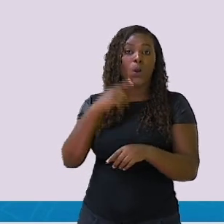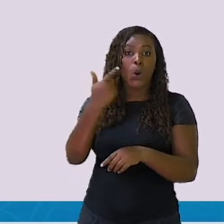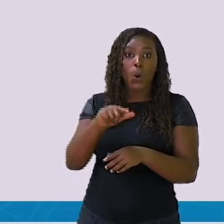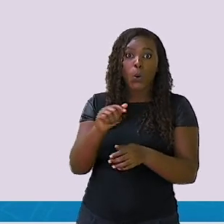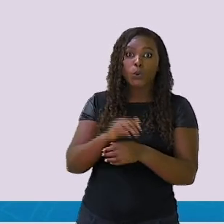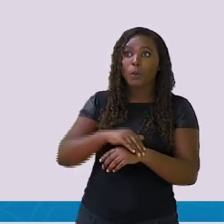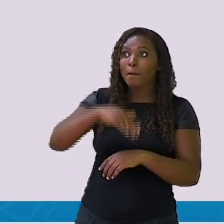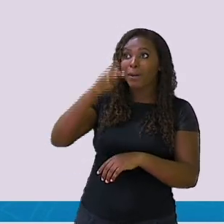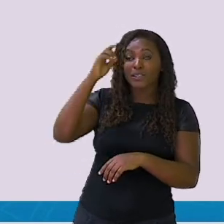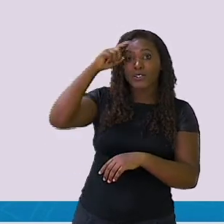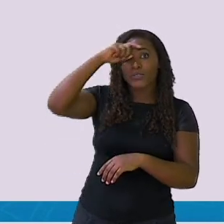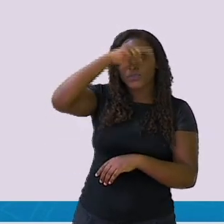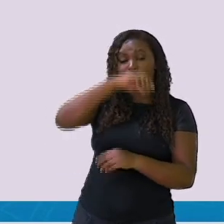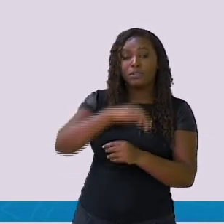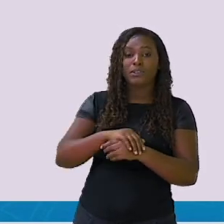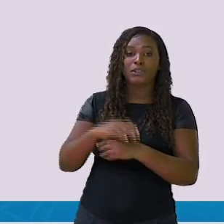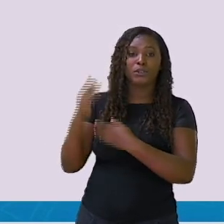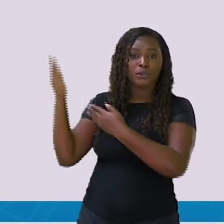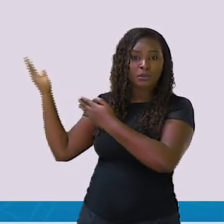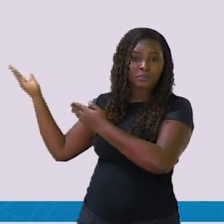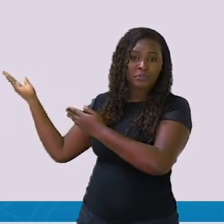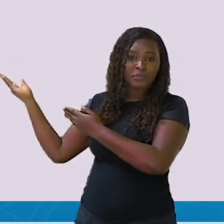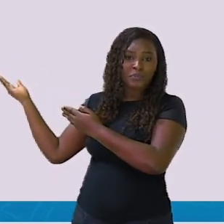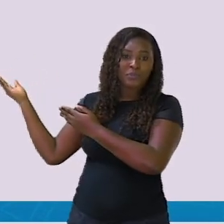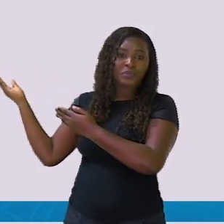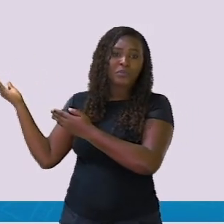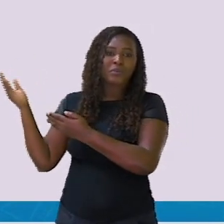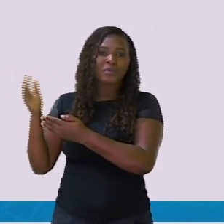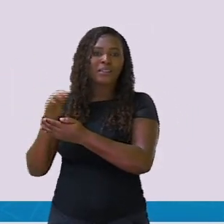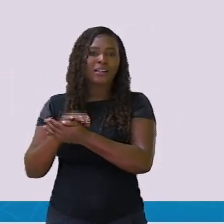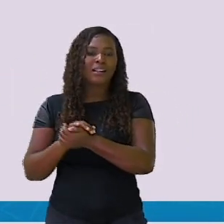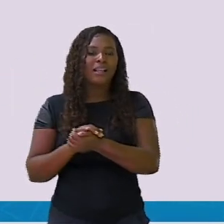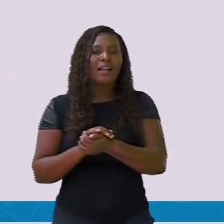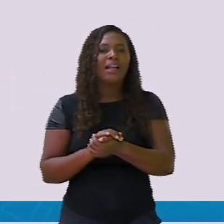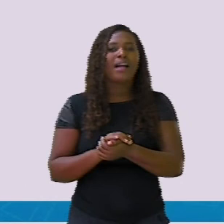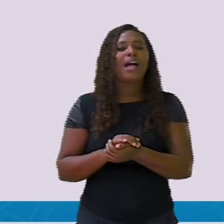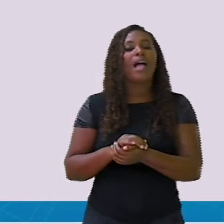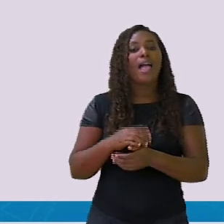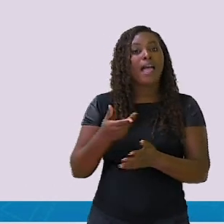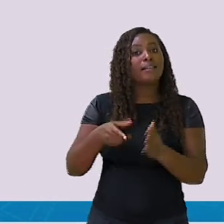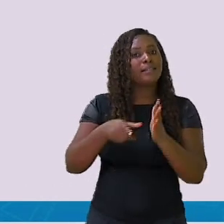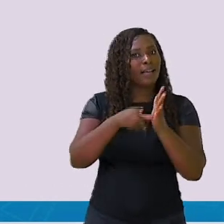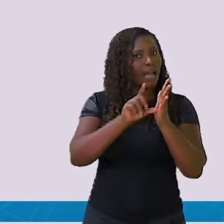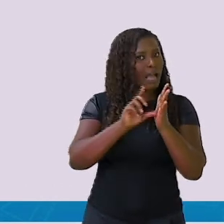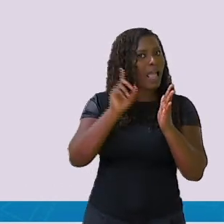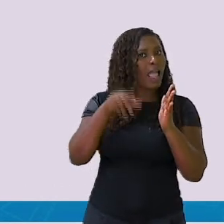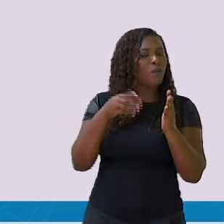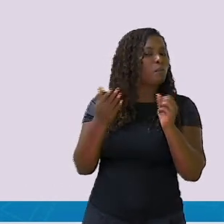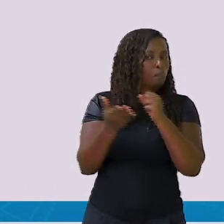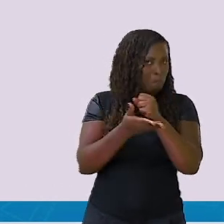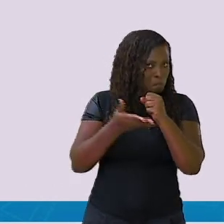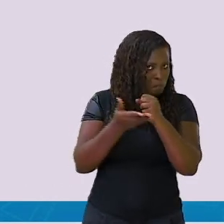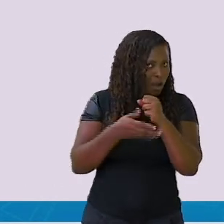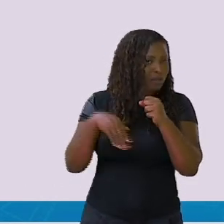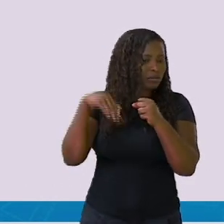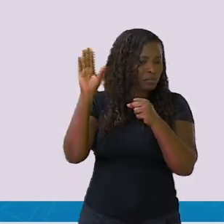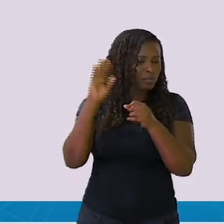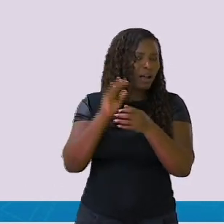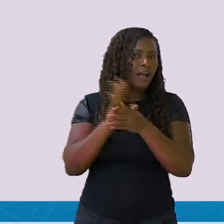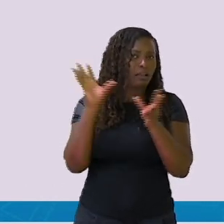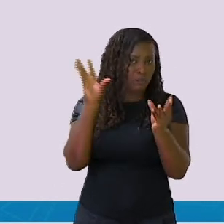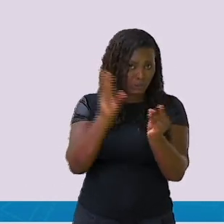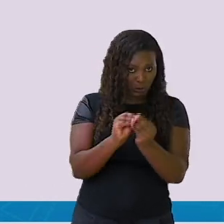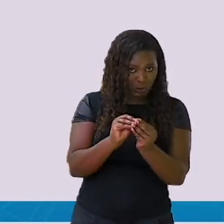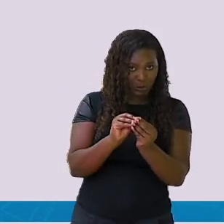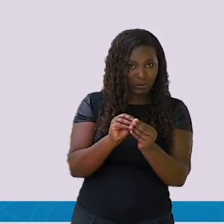olha só, esse aqui, esse anterior, é um mapa mental mais básico, mais resumido, né? E